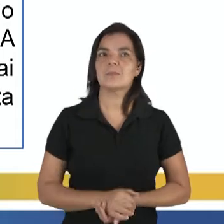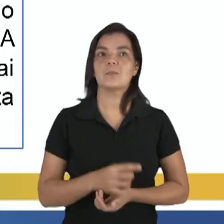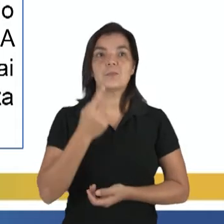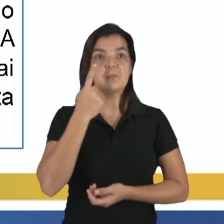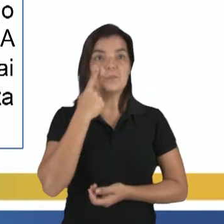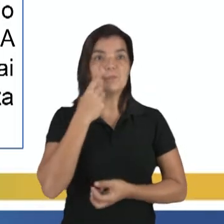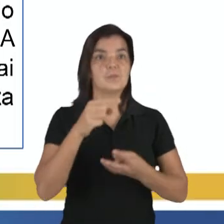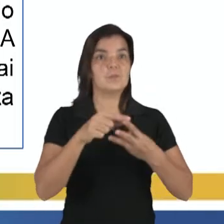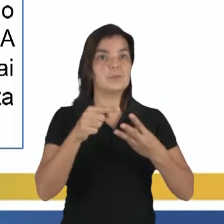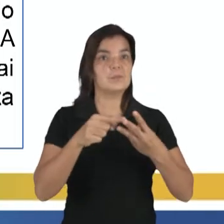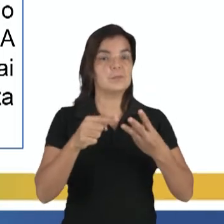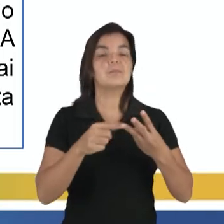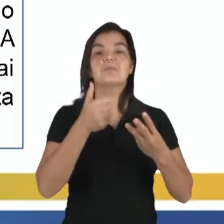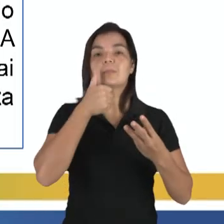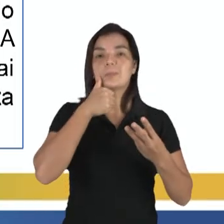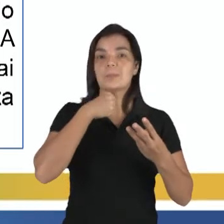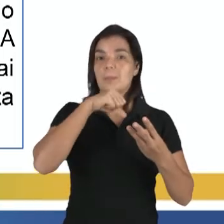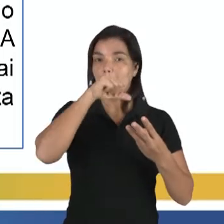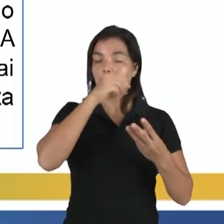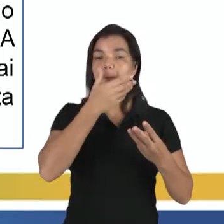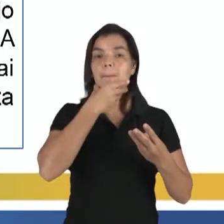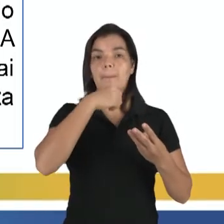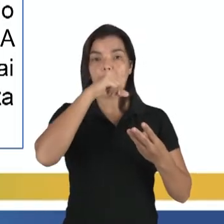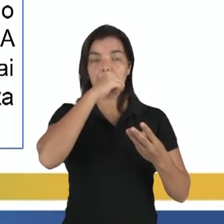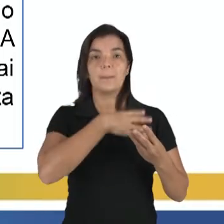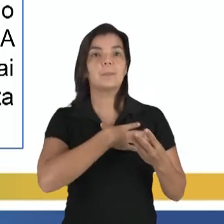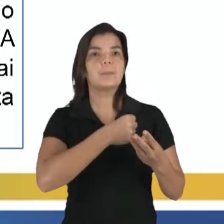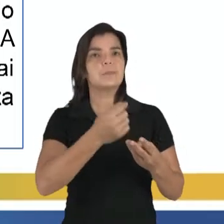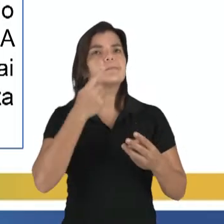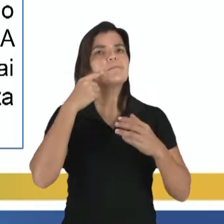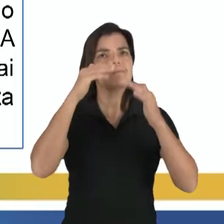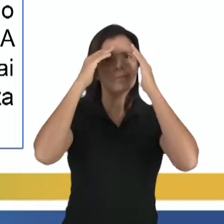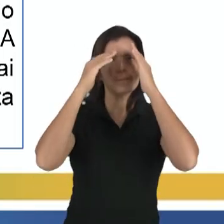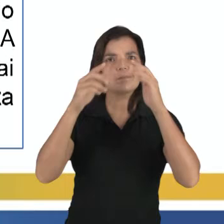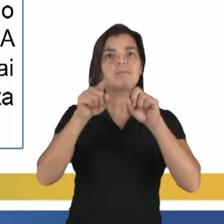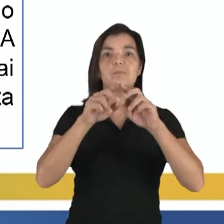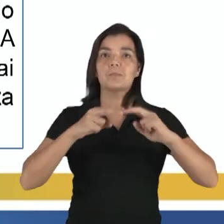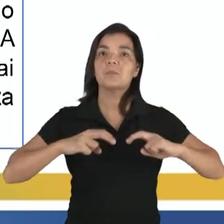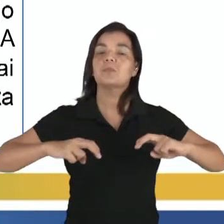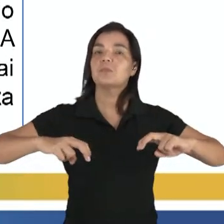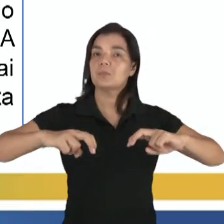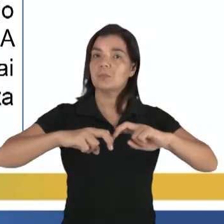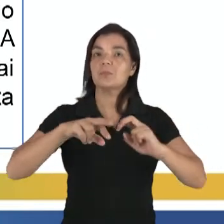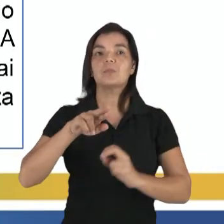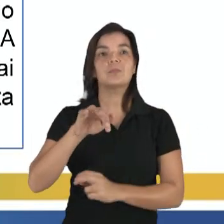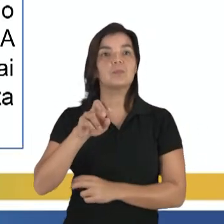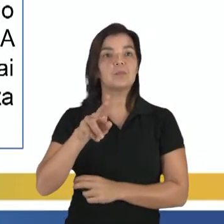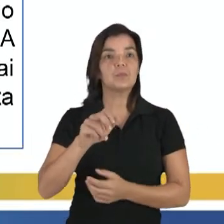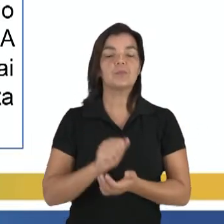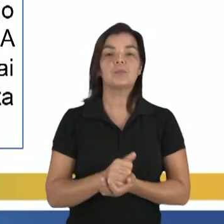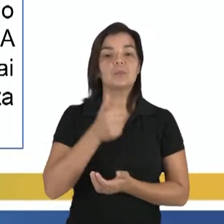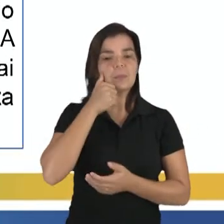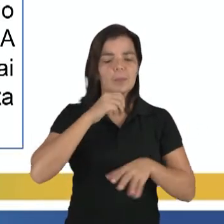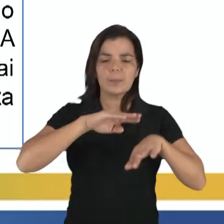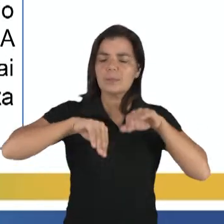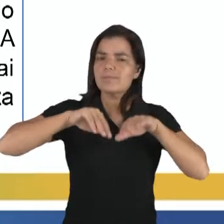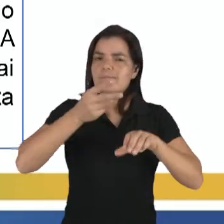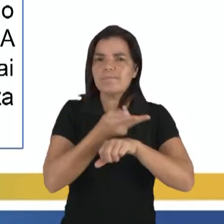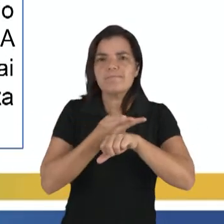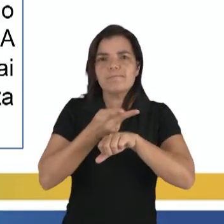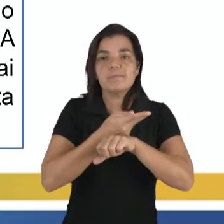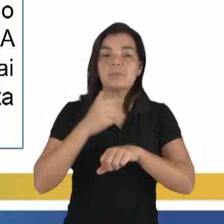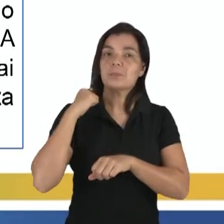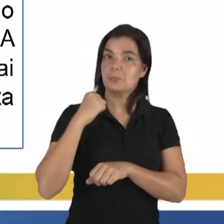comer? Vejo que os 3, pai, mãe e filha, obedecem em torno à mesa a um discreto ritual. A mãe remexe